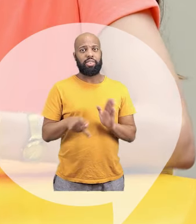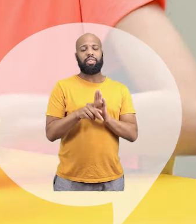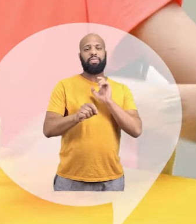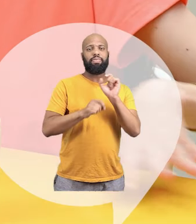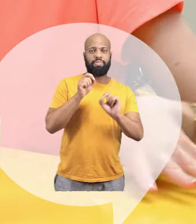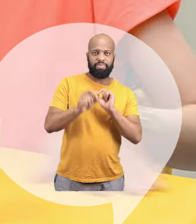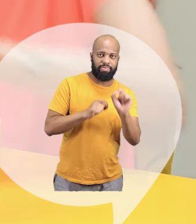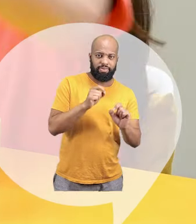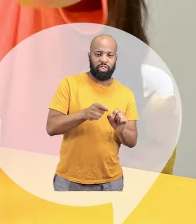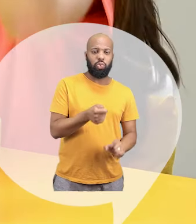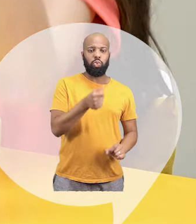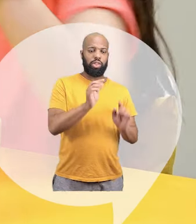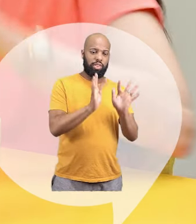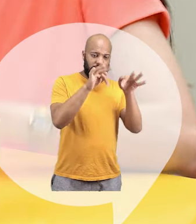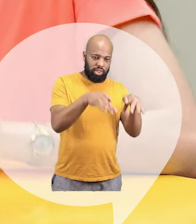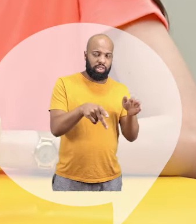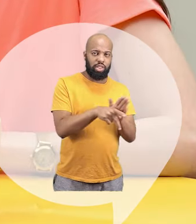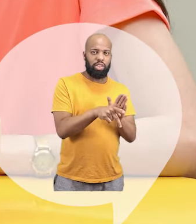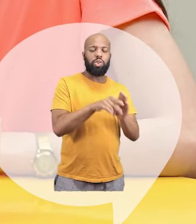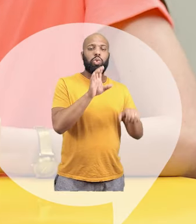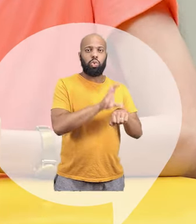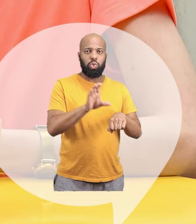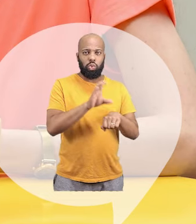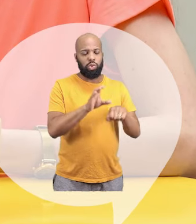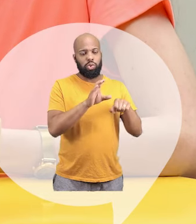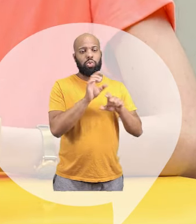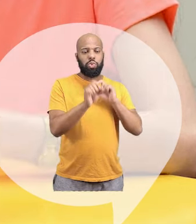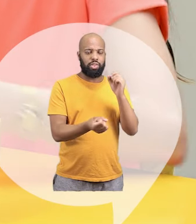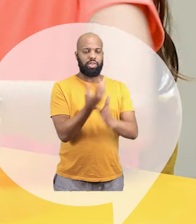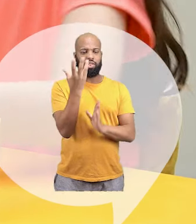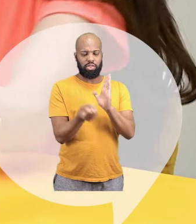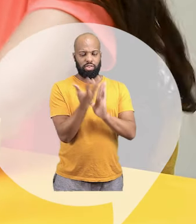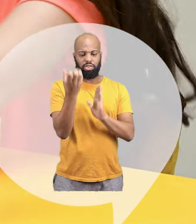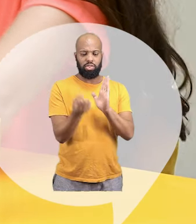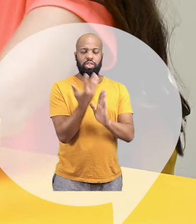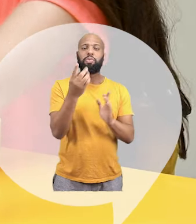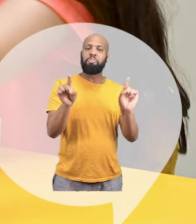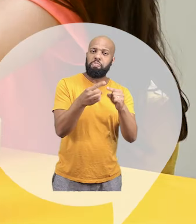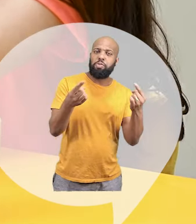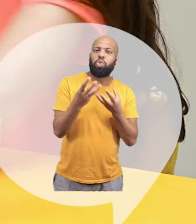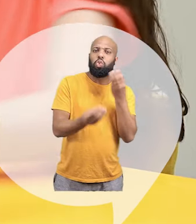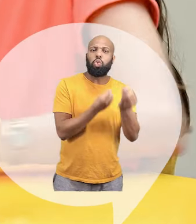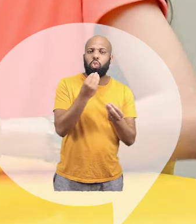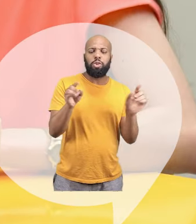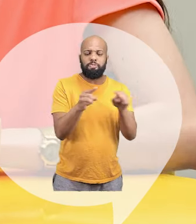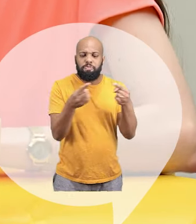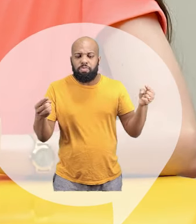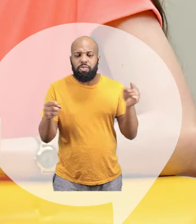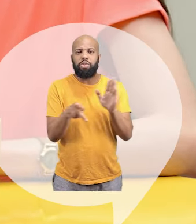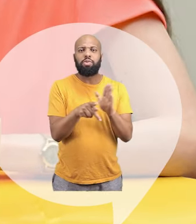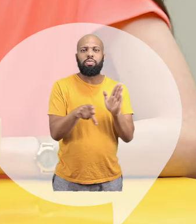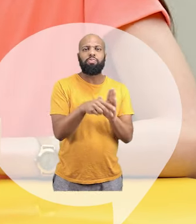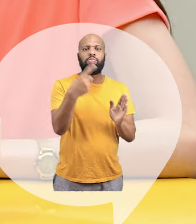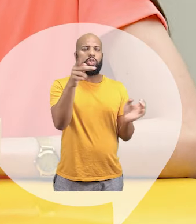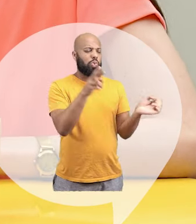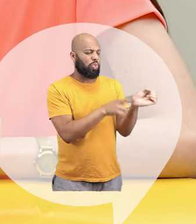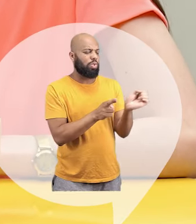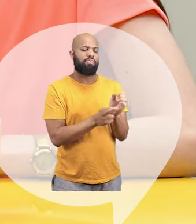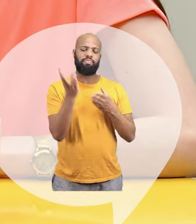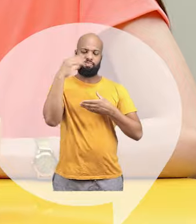nas vascas aí de terminar o curso de produção musical conta um pouco pra gente aí como é que a música tá correndo